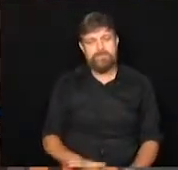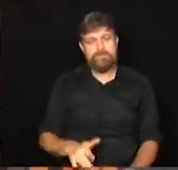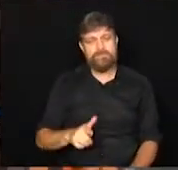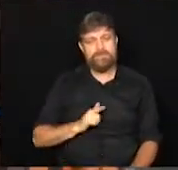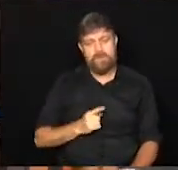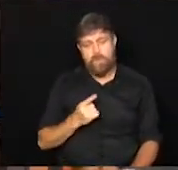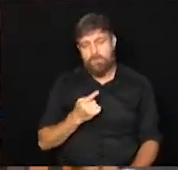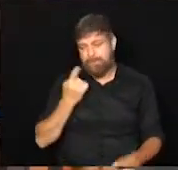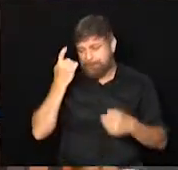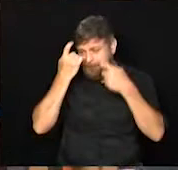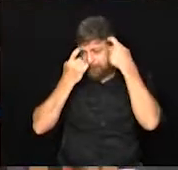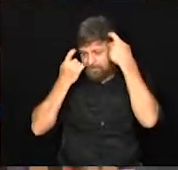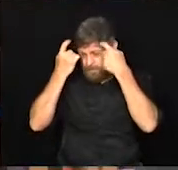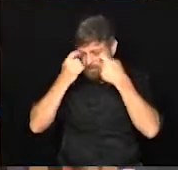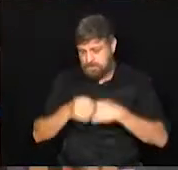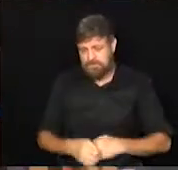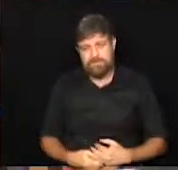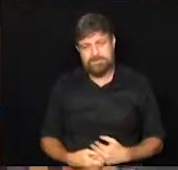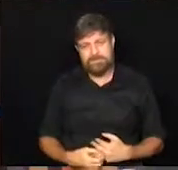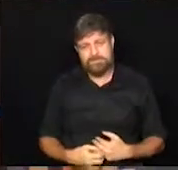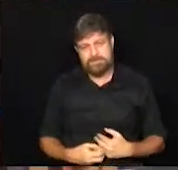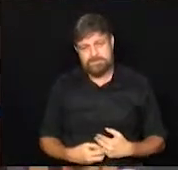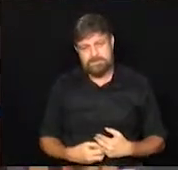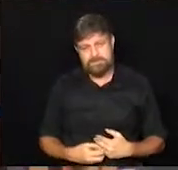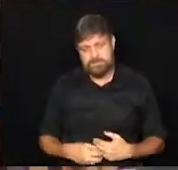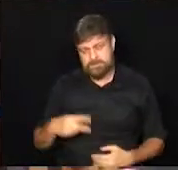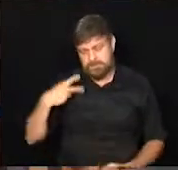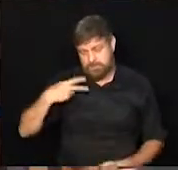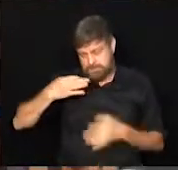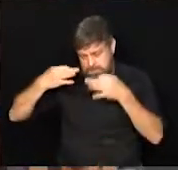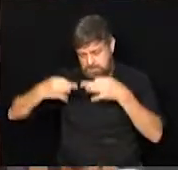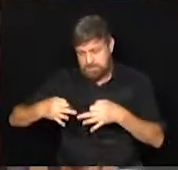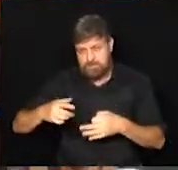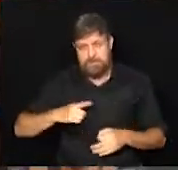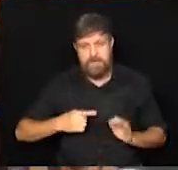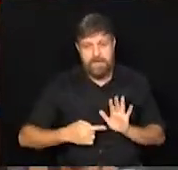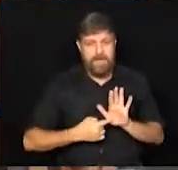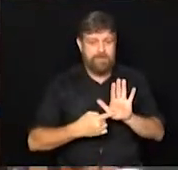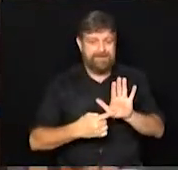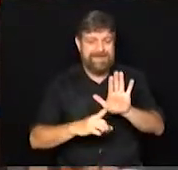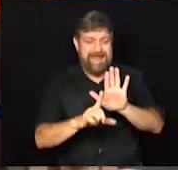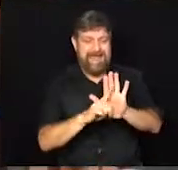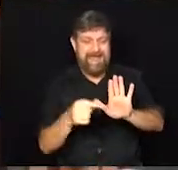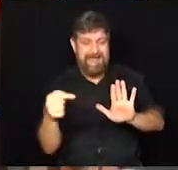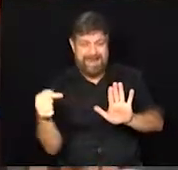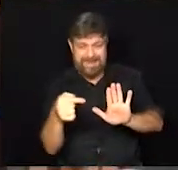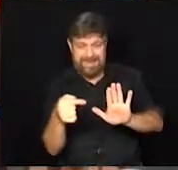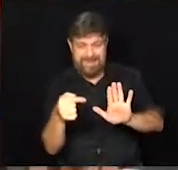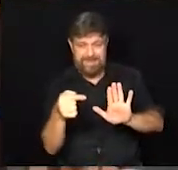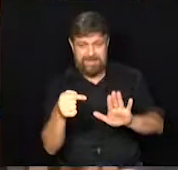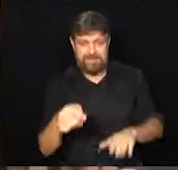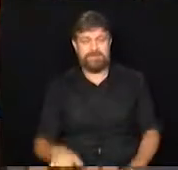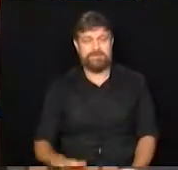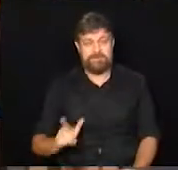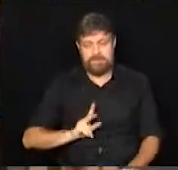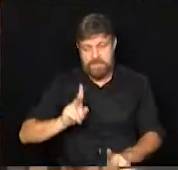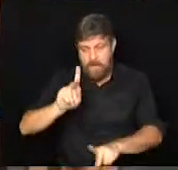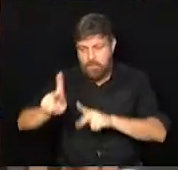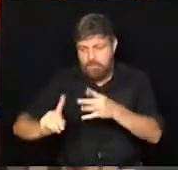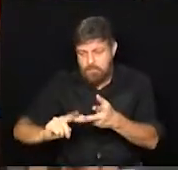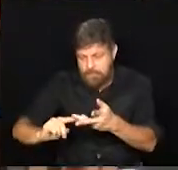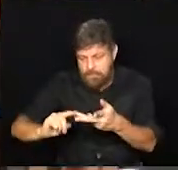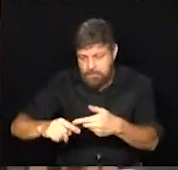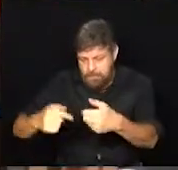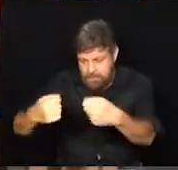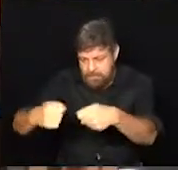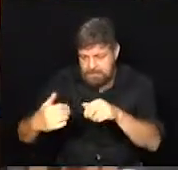grandes preocupações do parlamentar sério é apresentar leis que, de fato, correspondam à necessidade